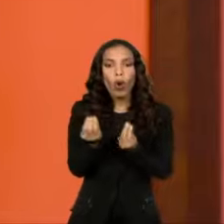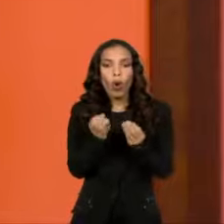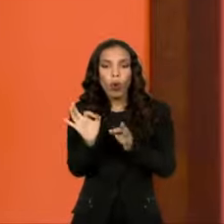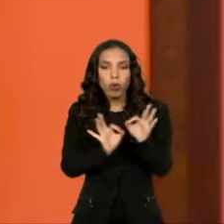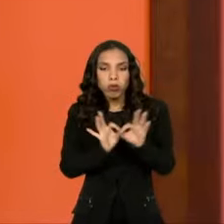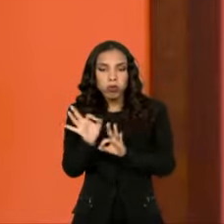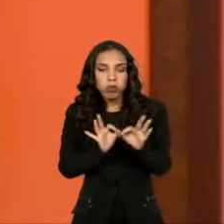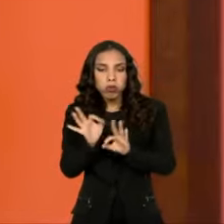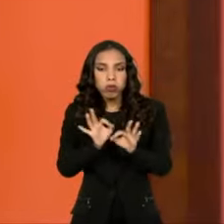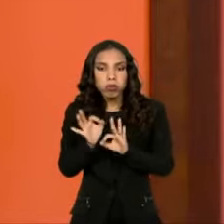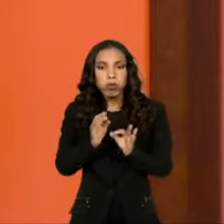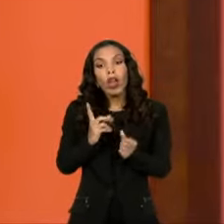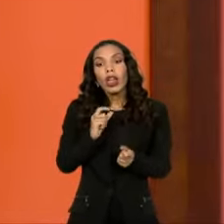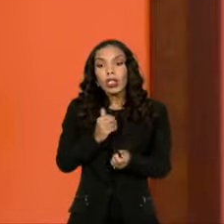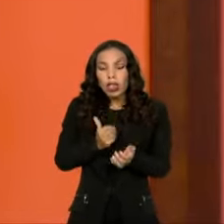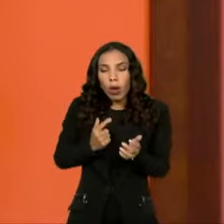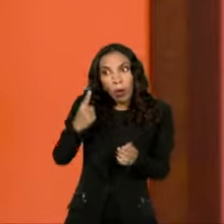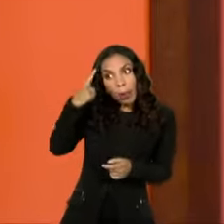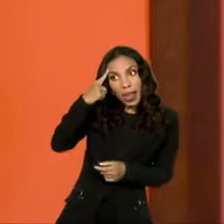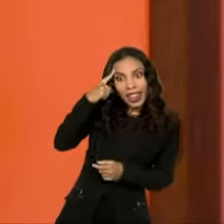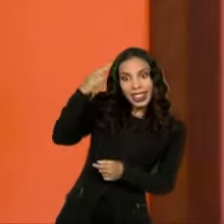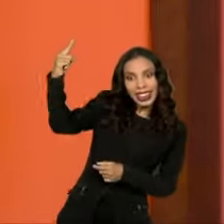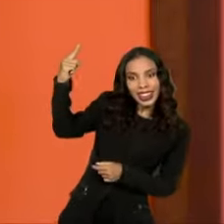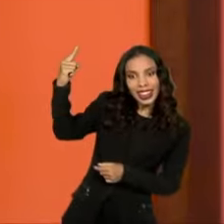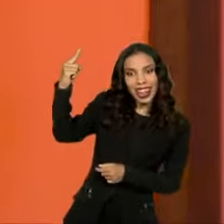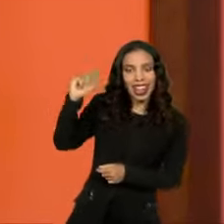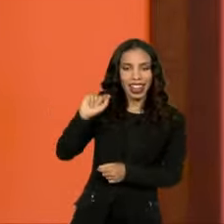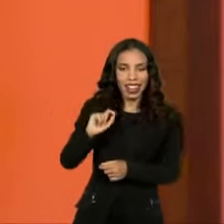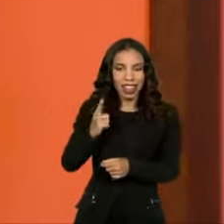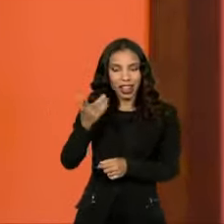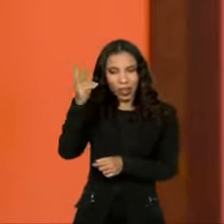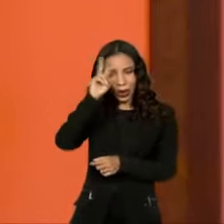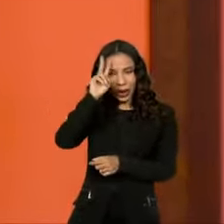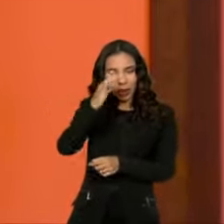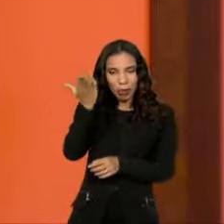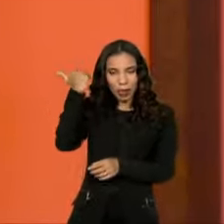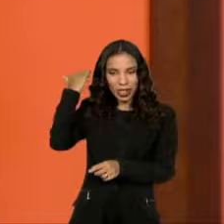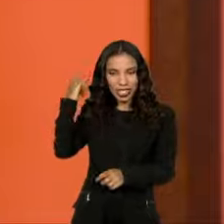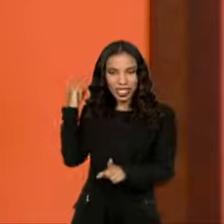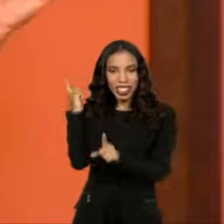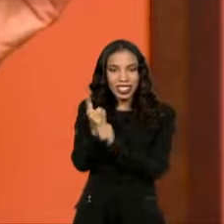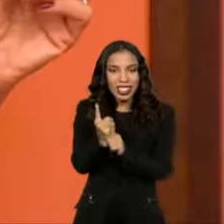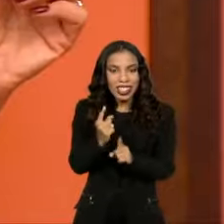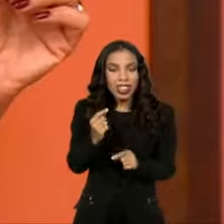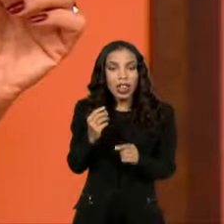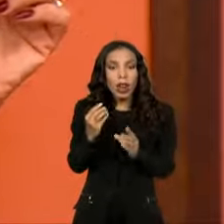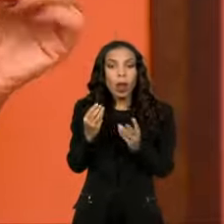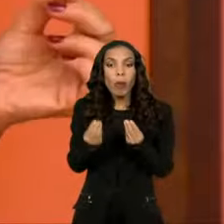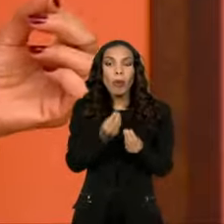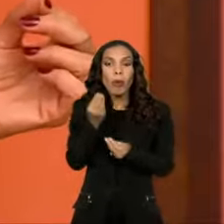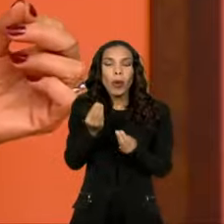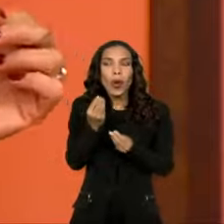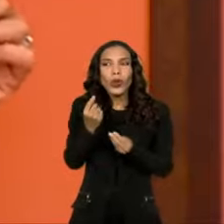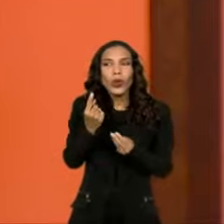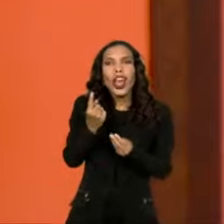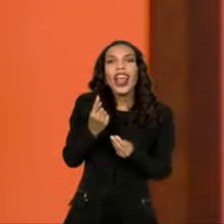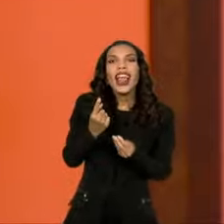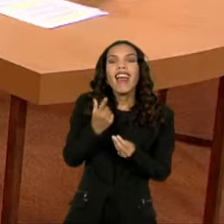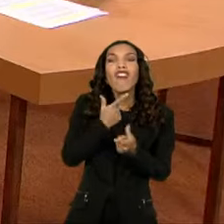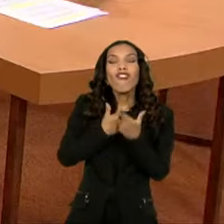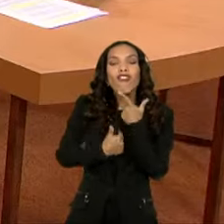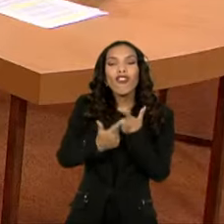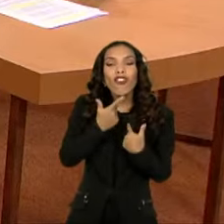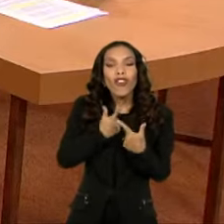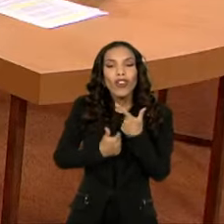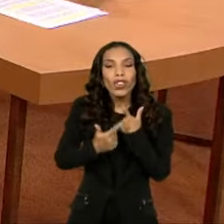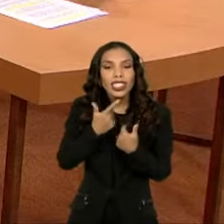coisa é você colocar um embrião ali, dar uma ideia, né? Eu brinco que quando eu fiz o encontro, eu botei que era uma carta de intenções, não era um projeto. E